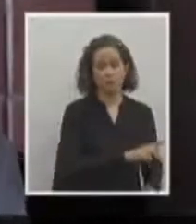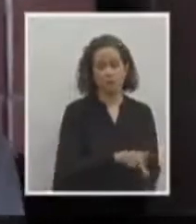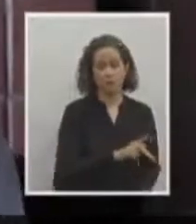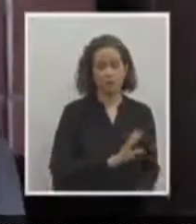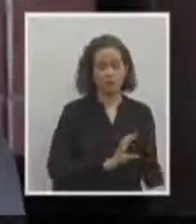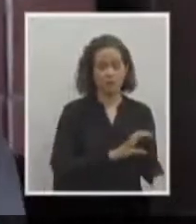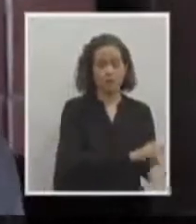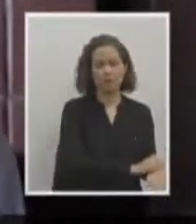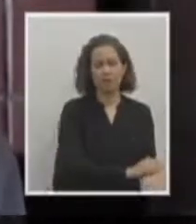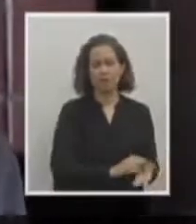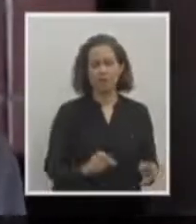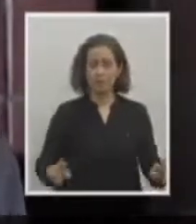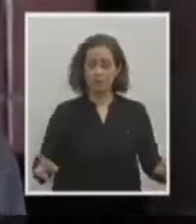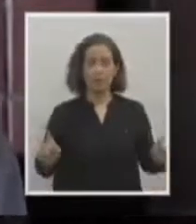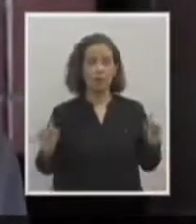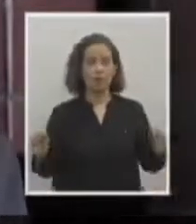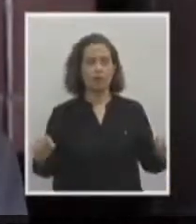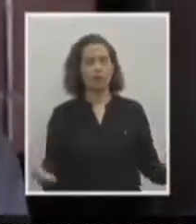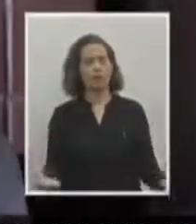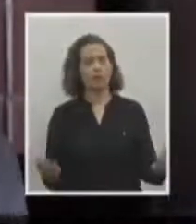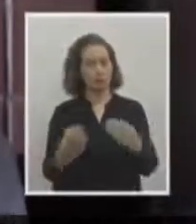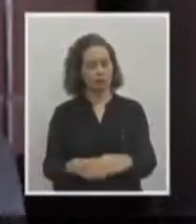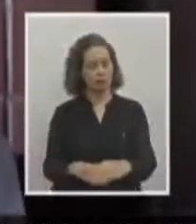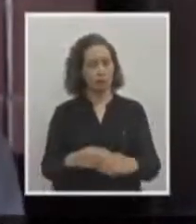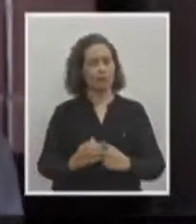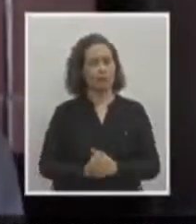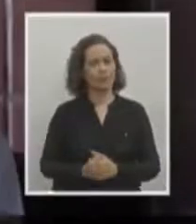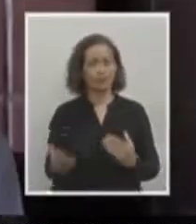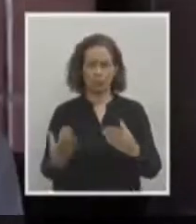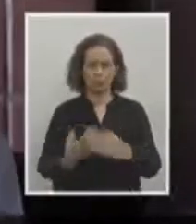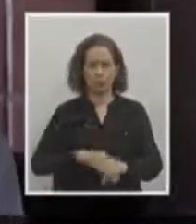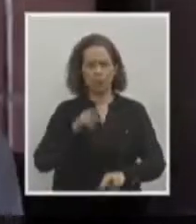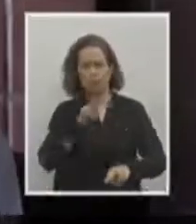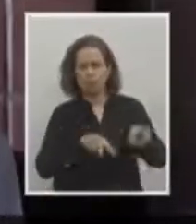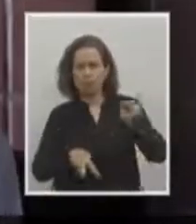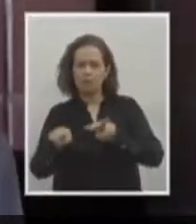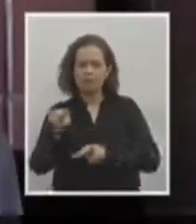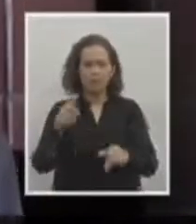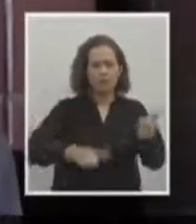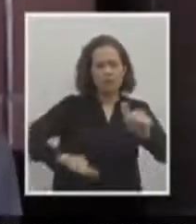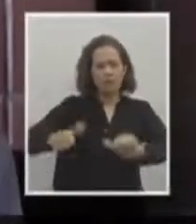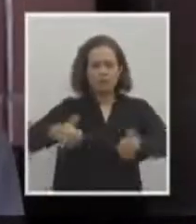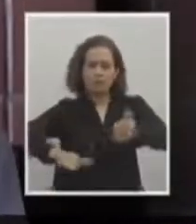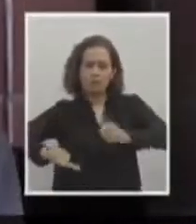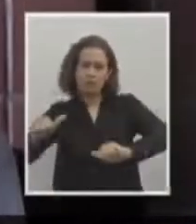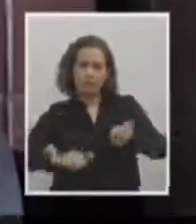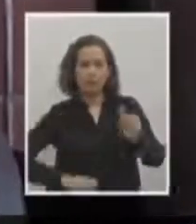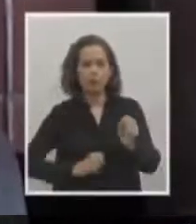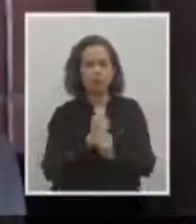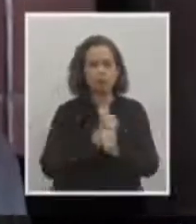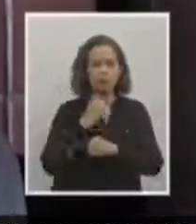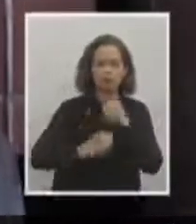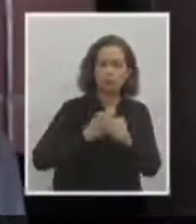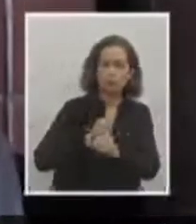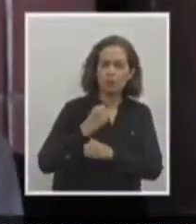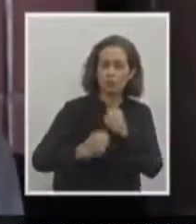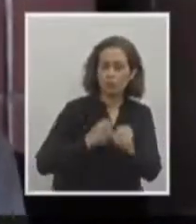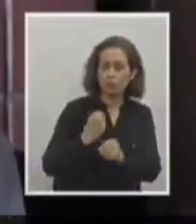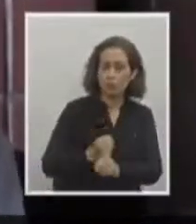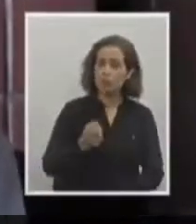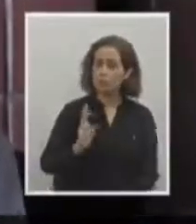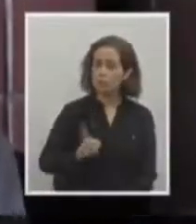esse concurso que nos faz passar por avaliação de desempenho anualmente e que nos faz estar procurando sempre